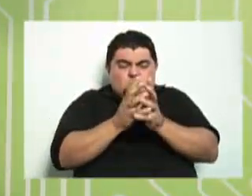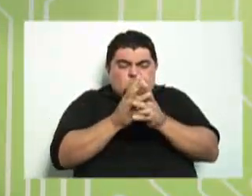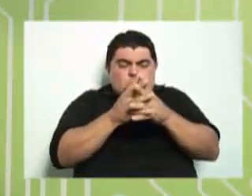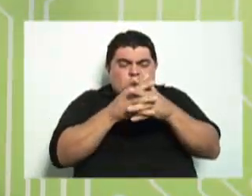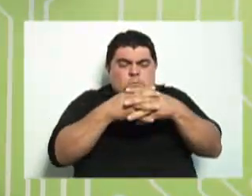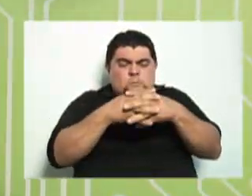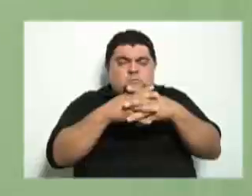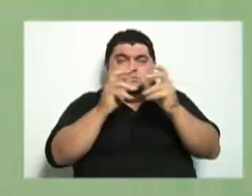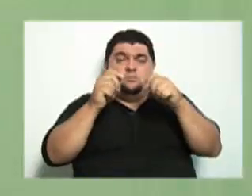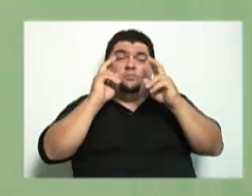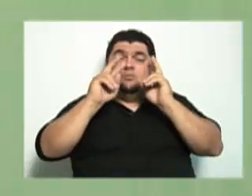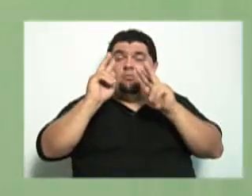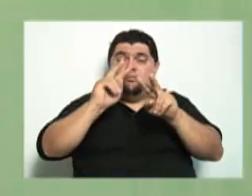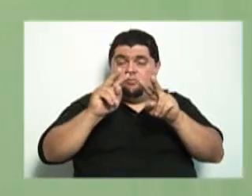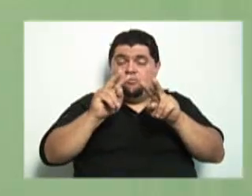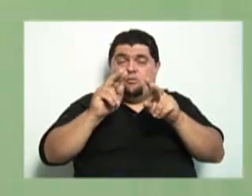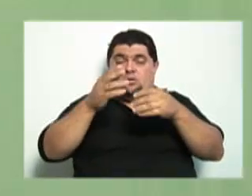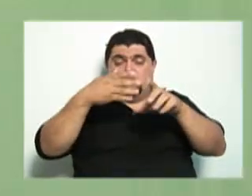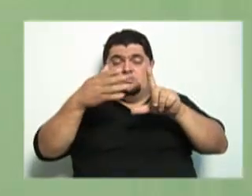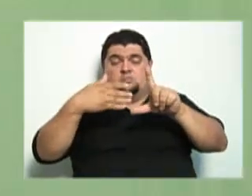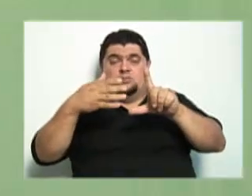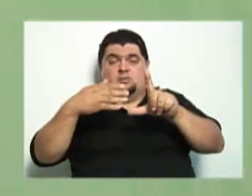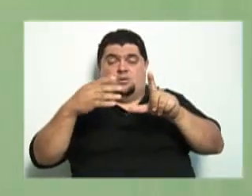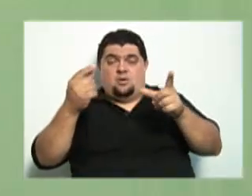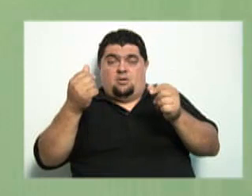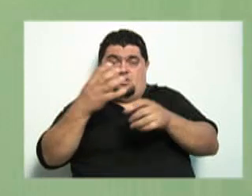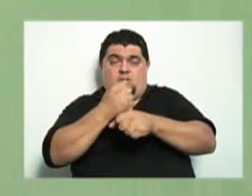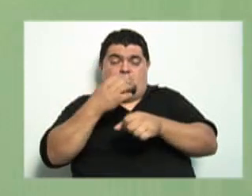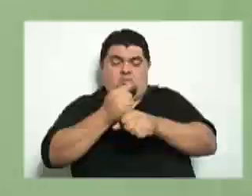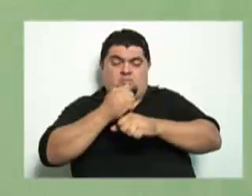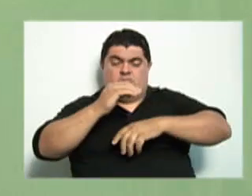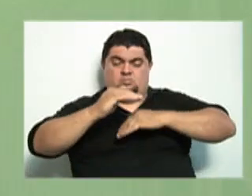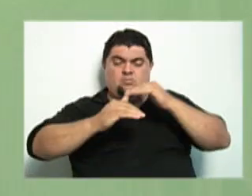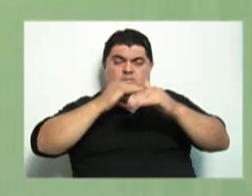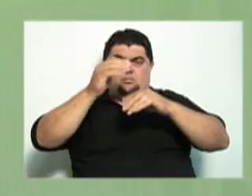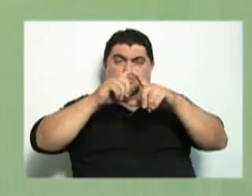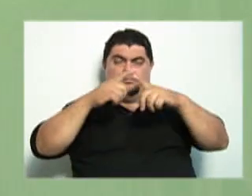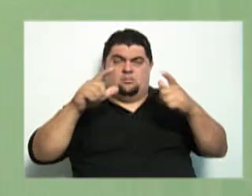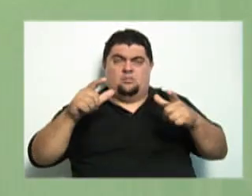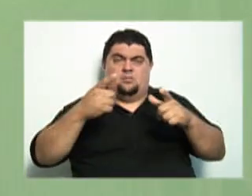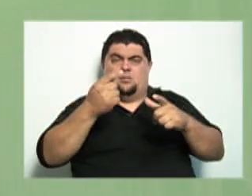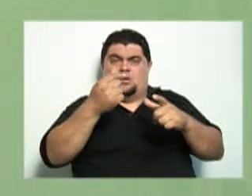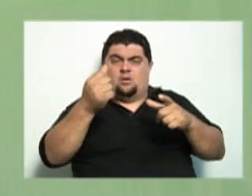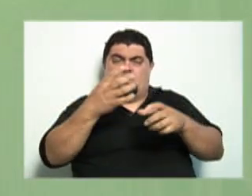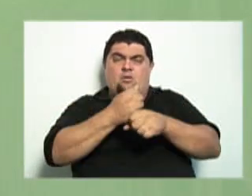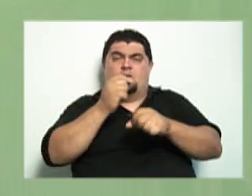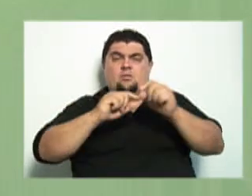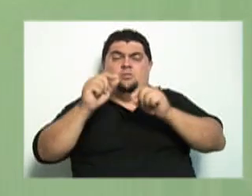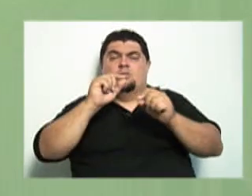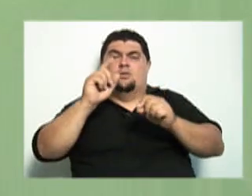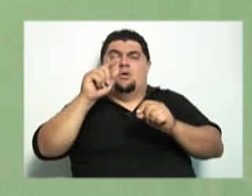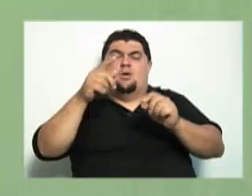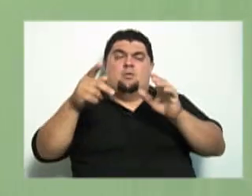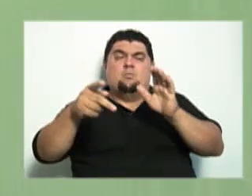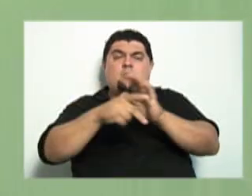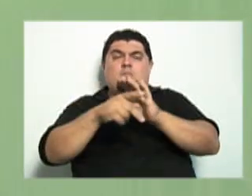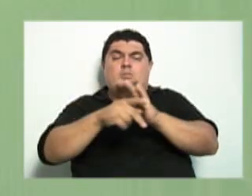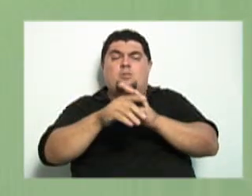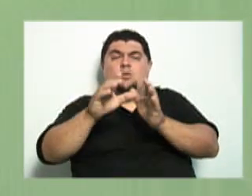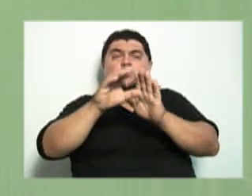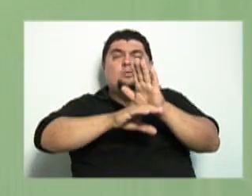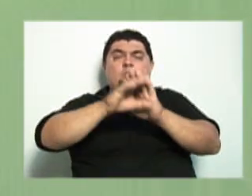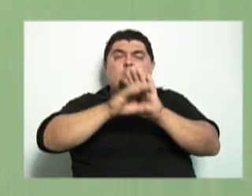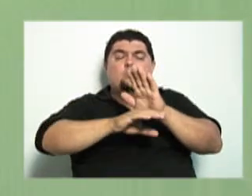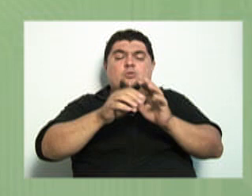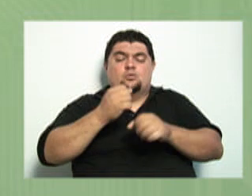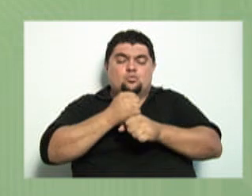ali no slide que na economia, o crescimento econômico e desenvolvimento econômico são conceitos que